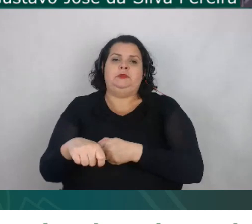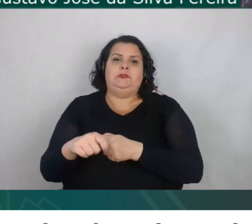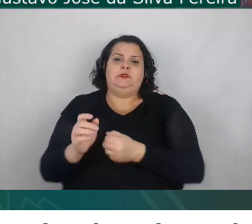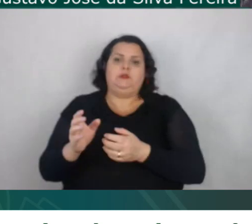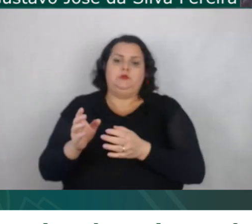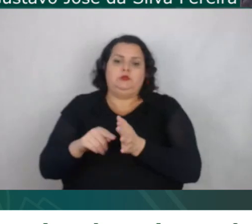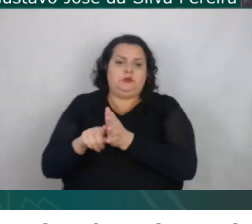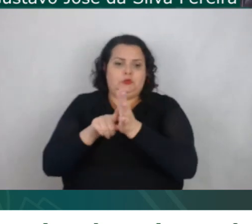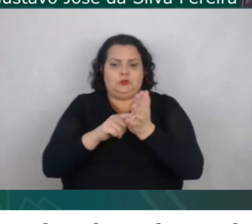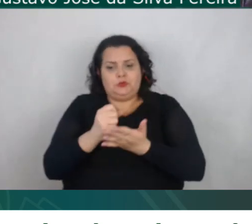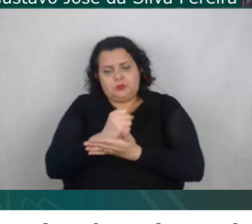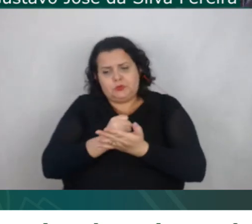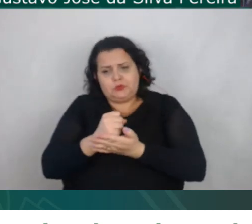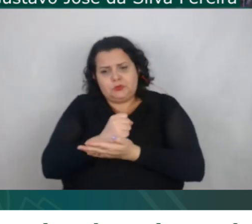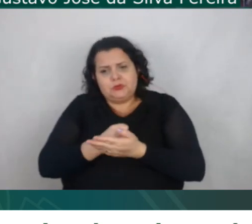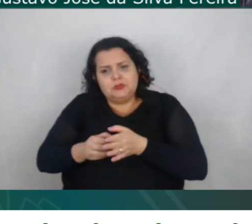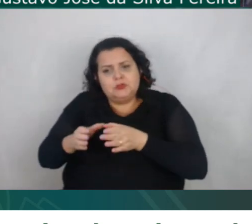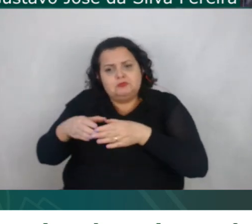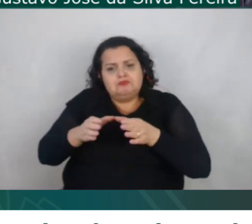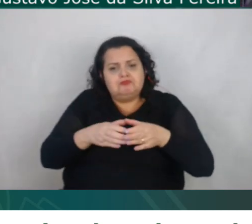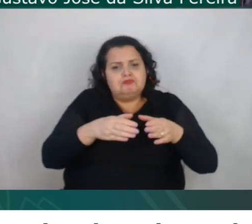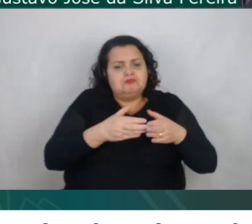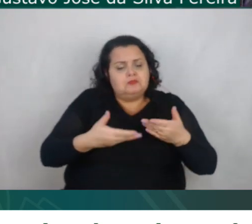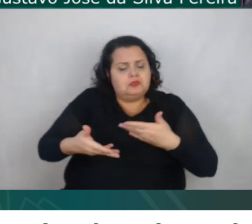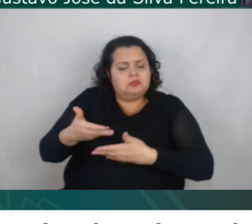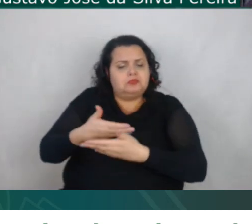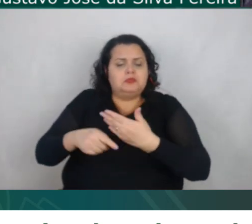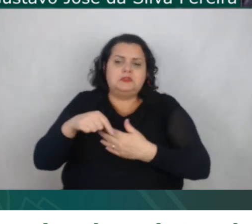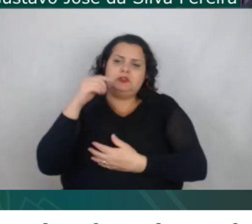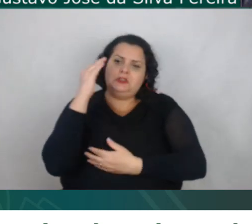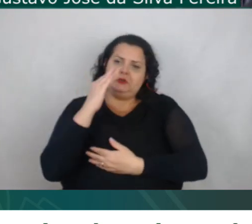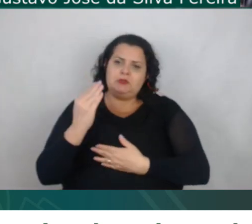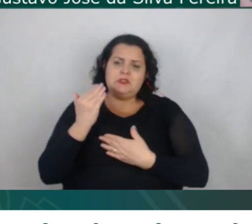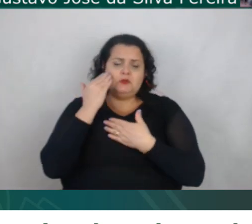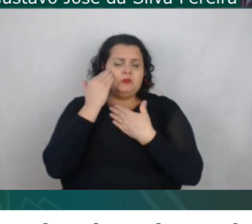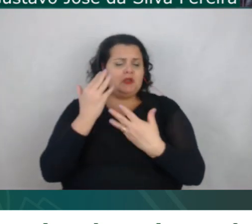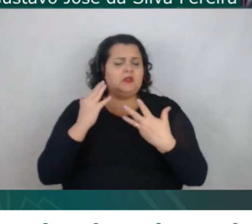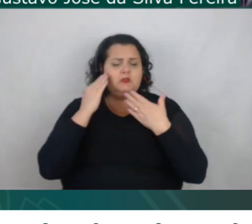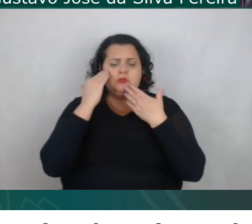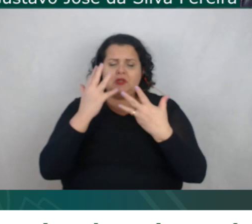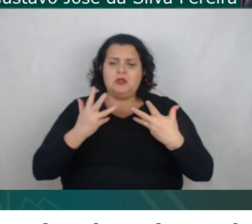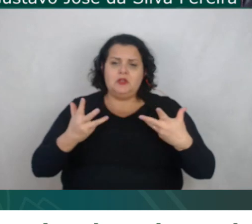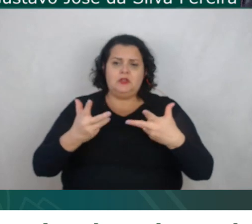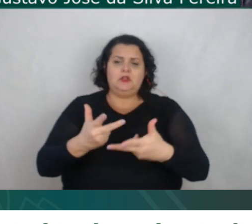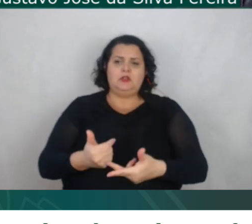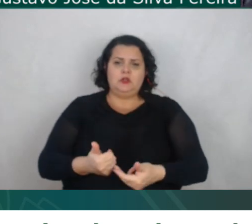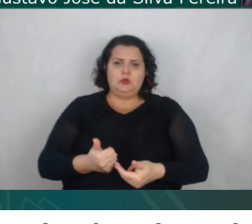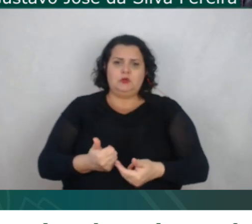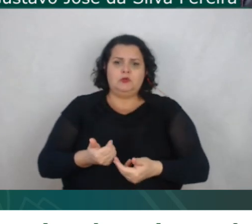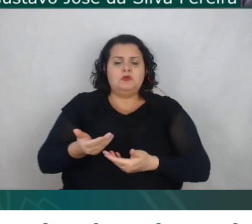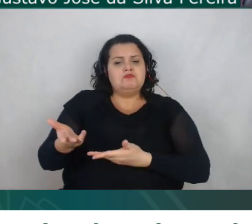nos ajudar, principalmente aqui no Brasil. Então, muito obrigado a todos, muito obrigado a essa mesa